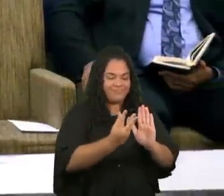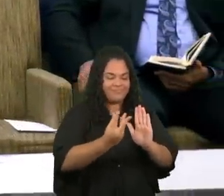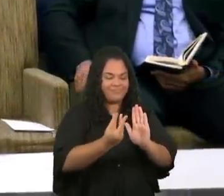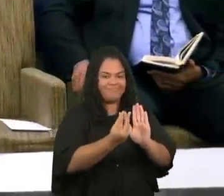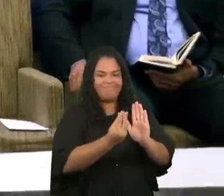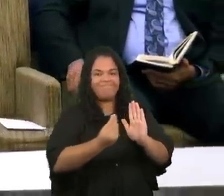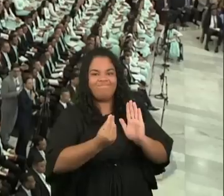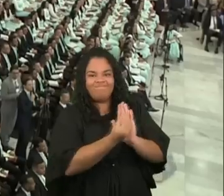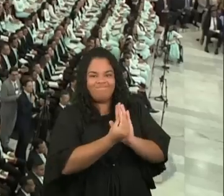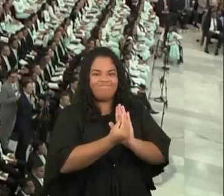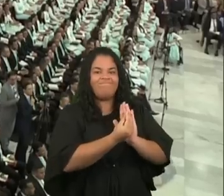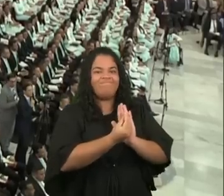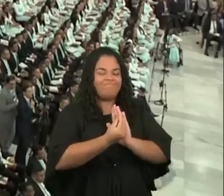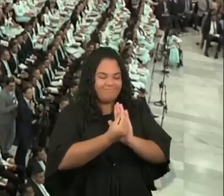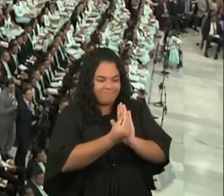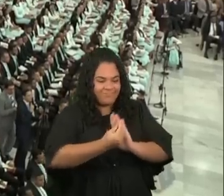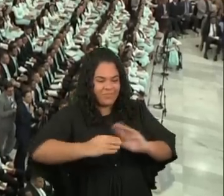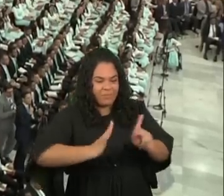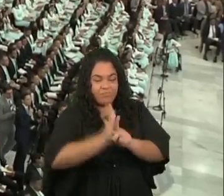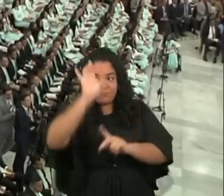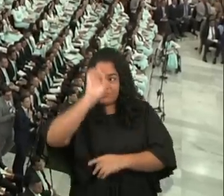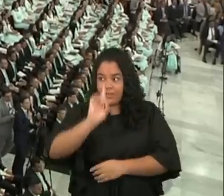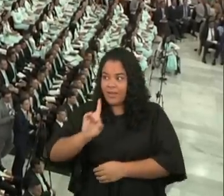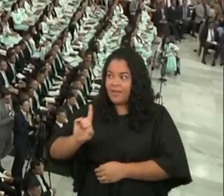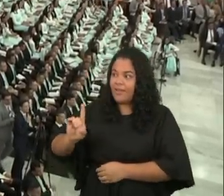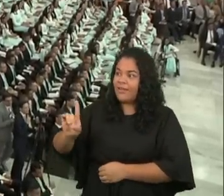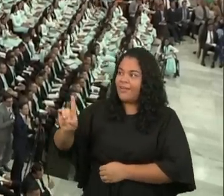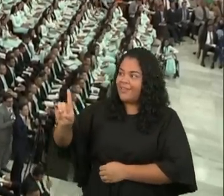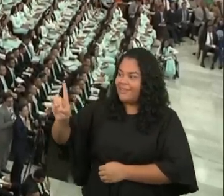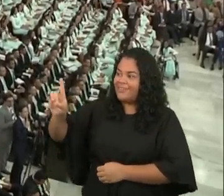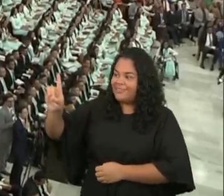dos seus maus